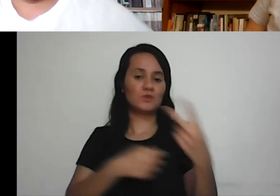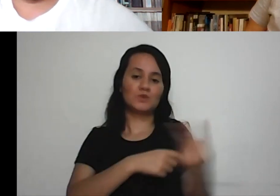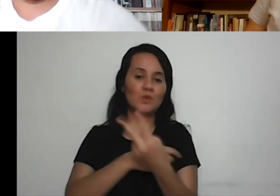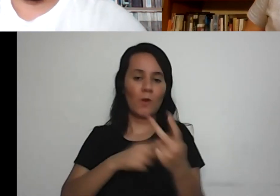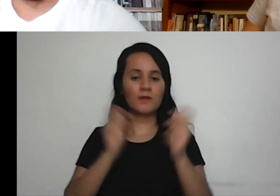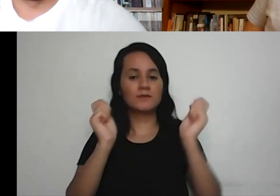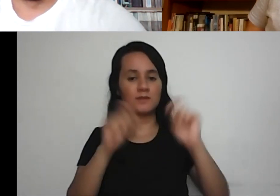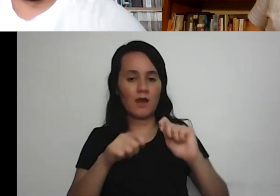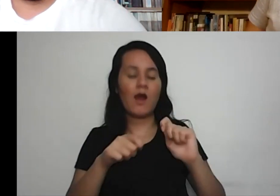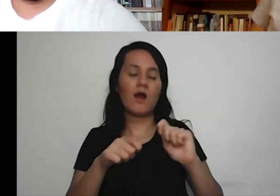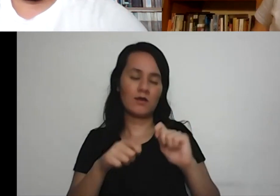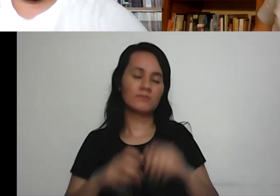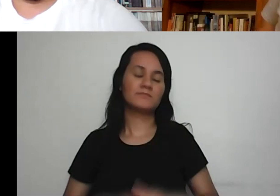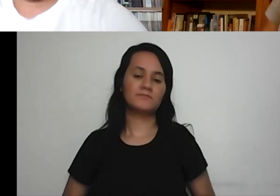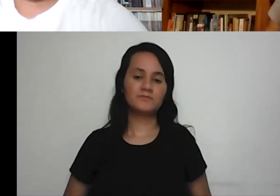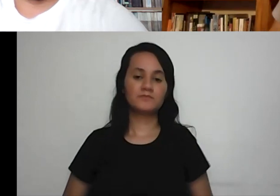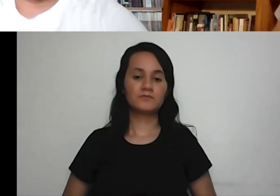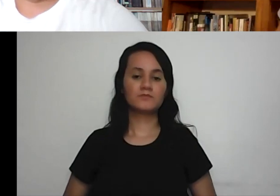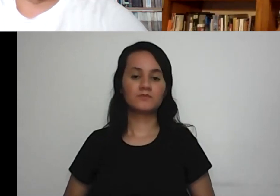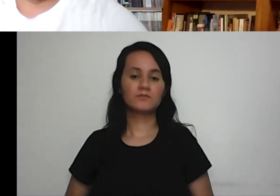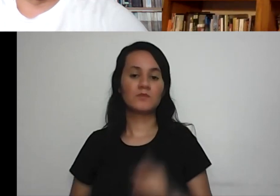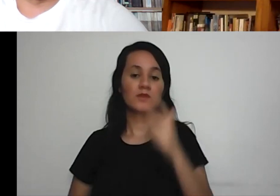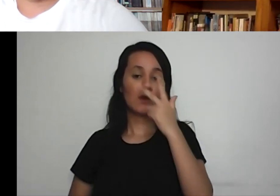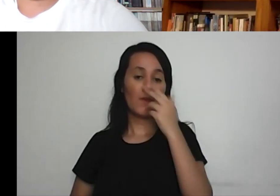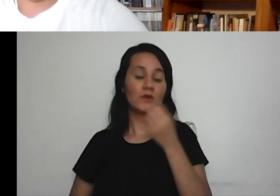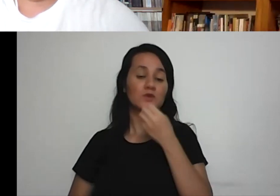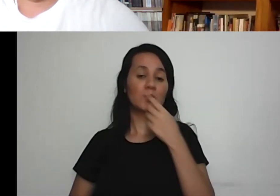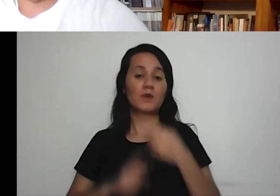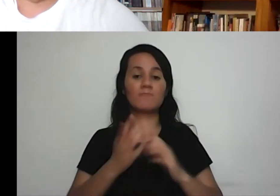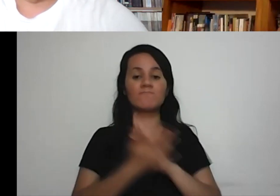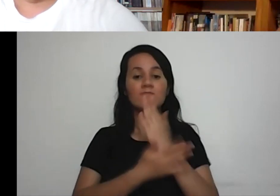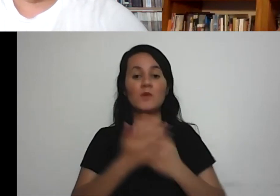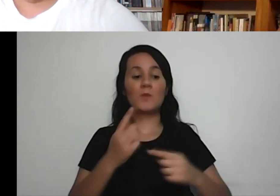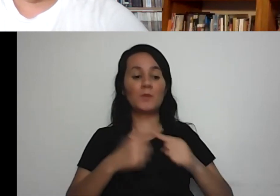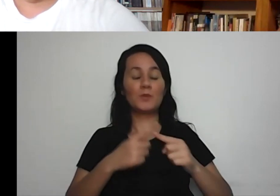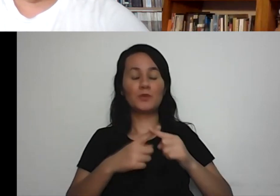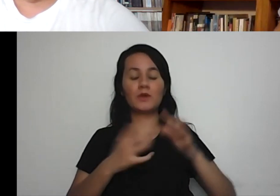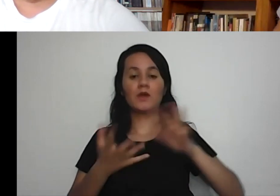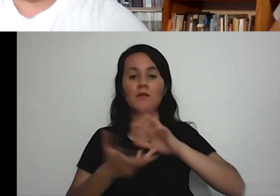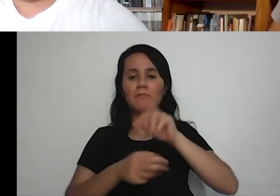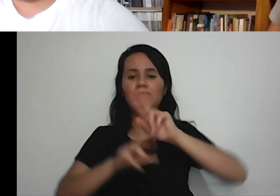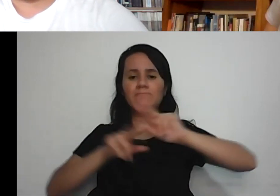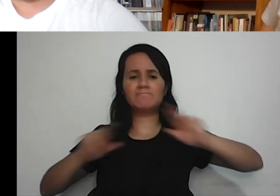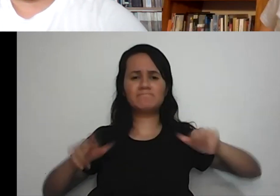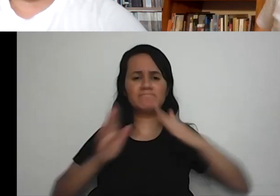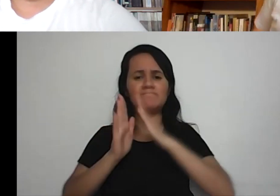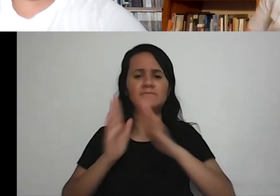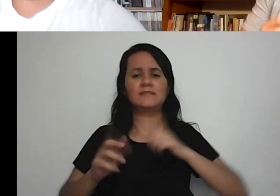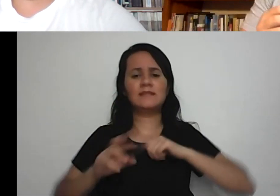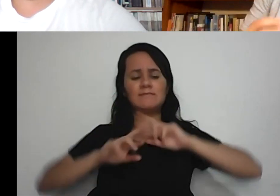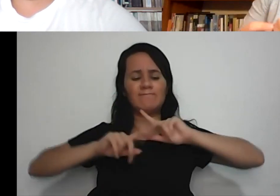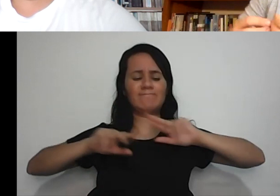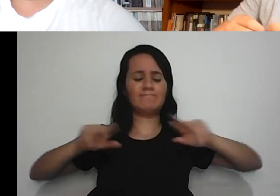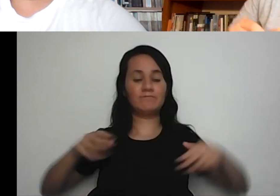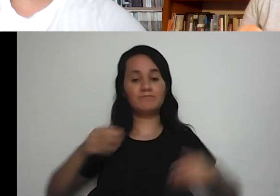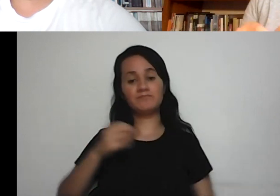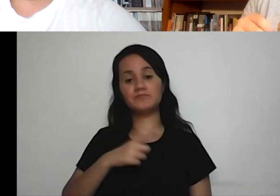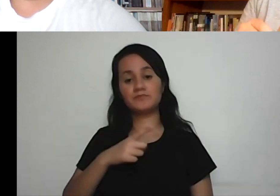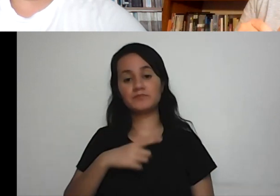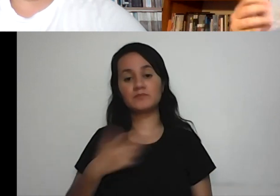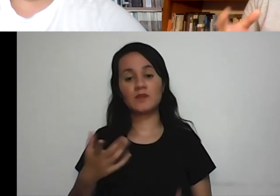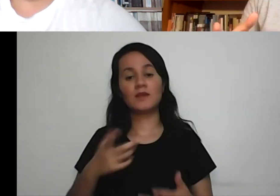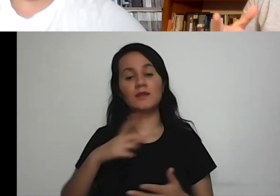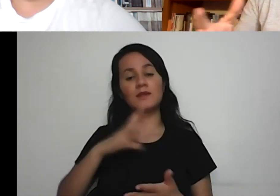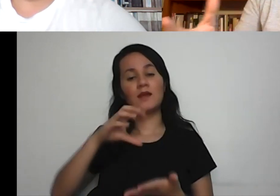que eu acho que tão inquietante, porque o universo é muito rico. Claro, e um papel da curadoria, um papel central, me parece,